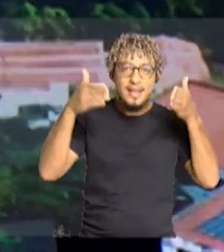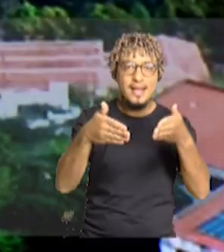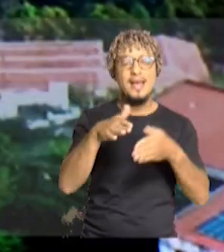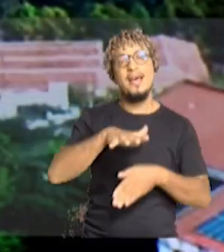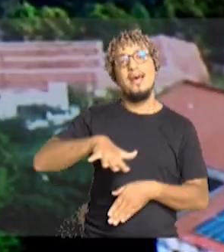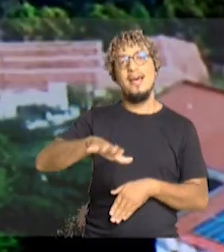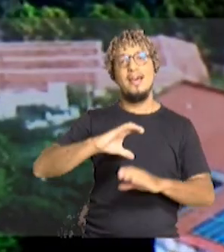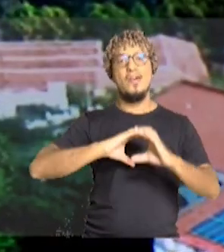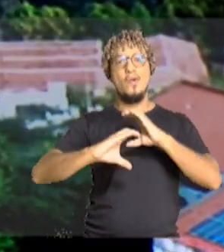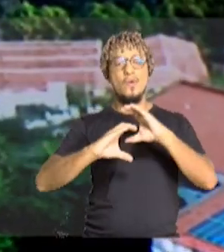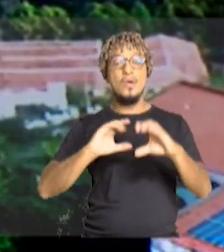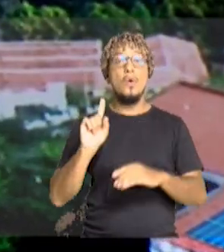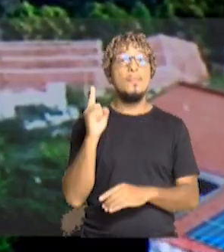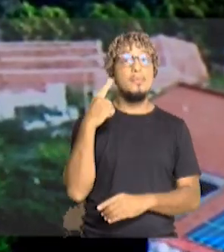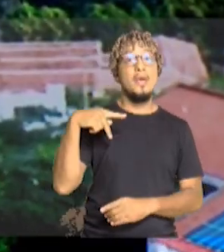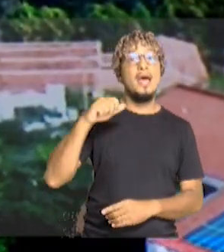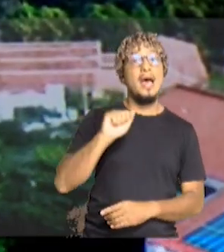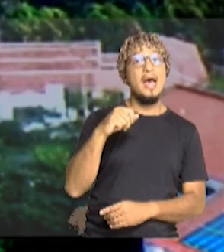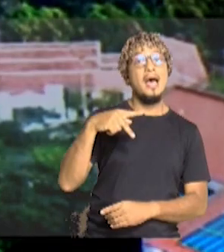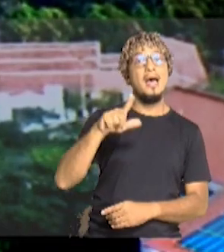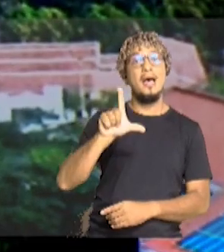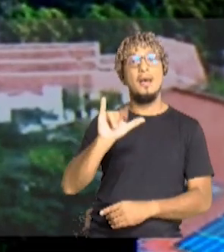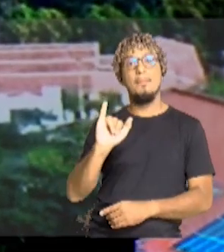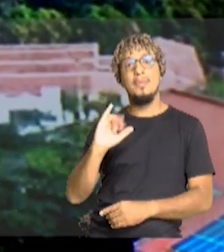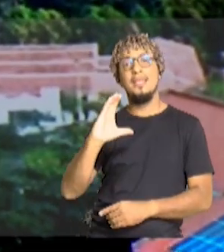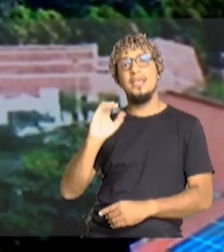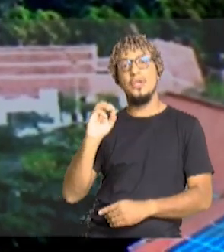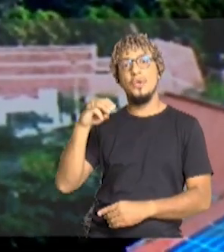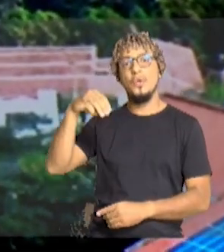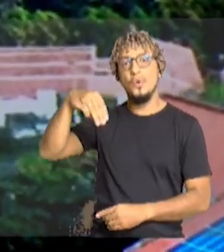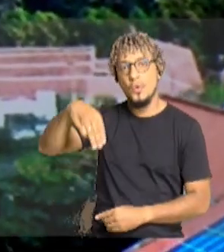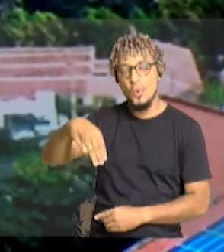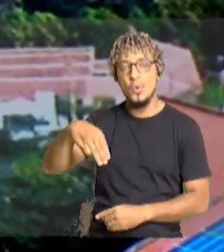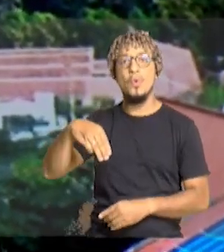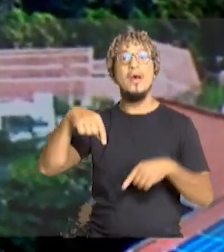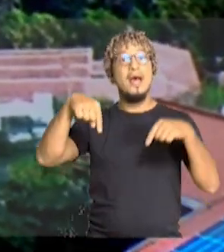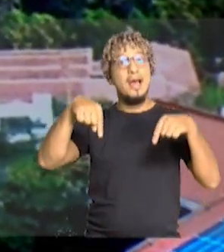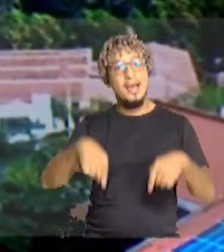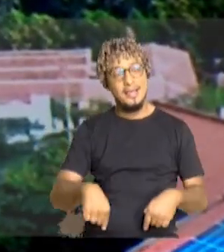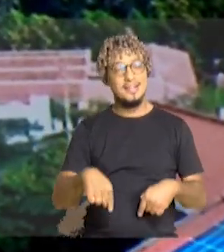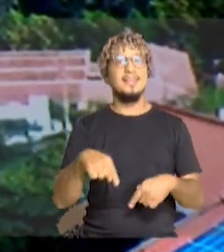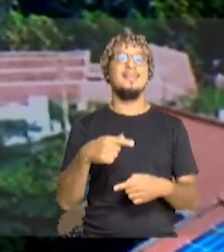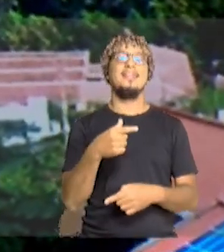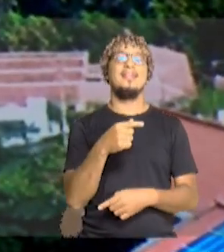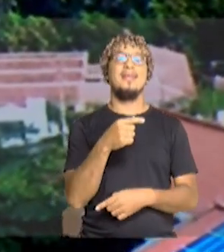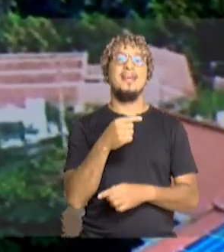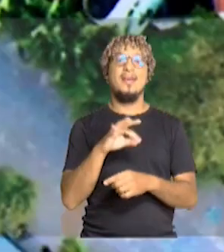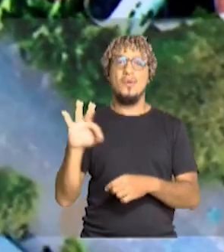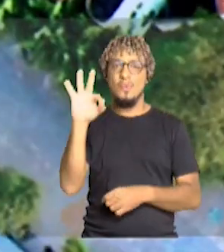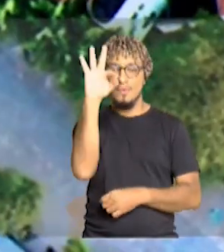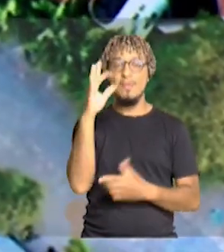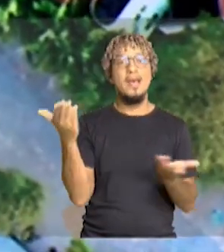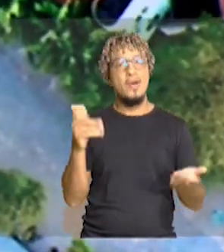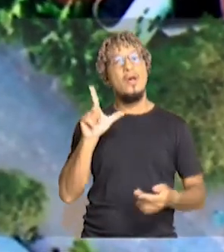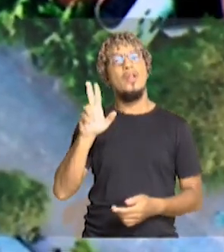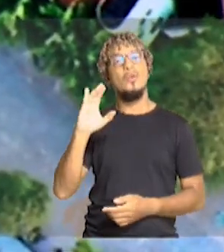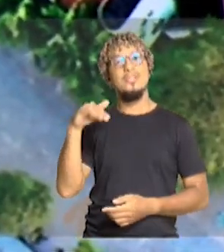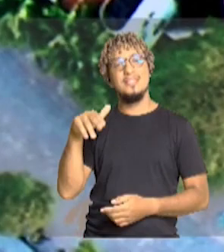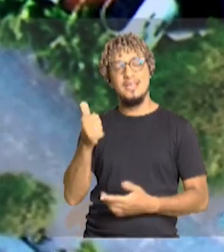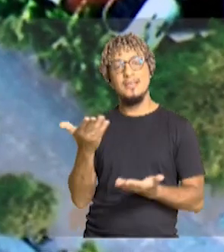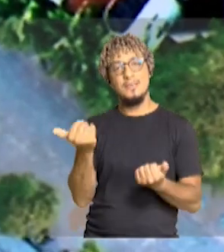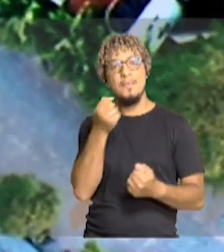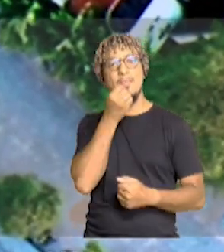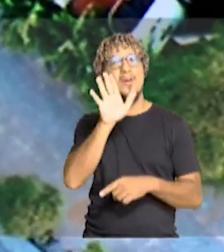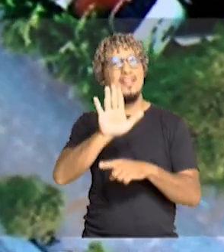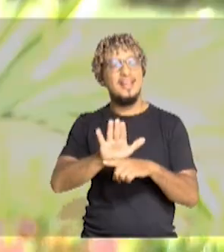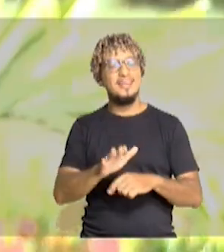o primeiro aplicou em 2023 que está acontecendo aqui na UFBA e que tem mais detalhes pra gente é repórter Luciana Rodrigues